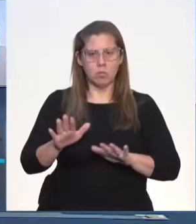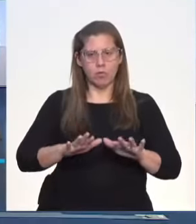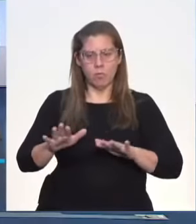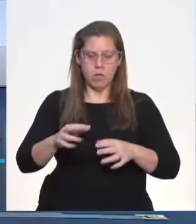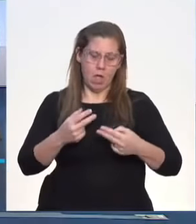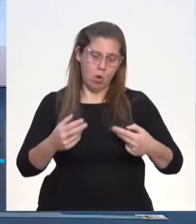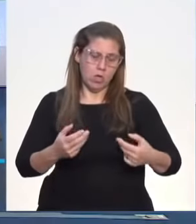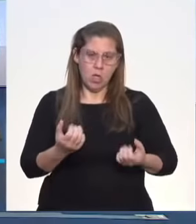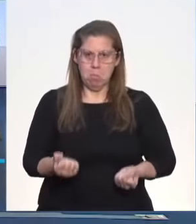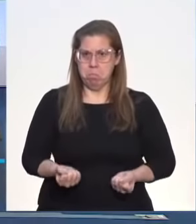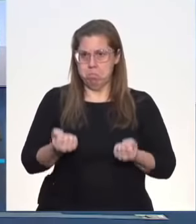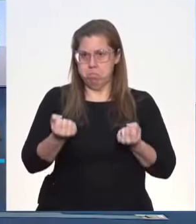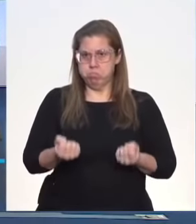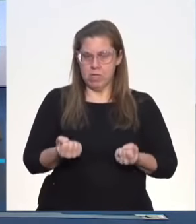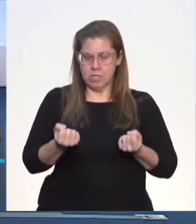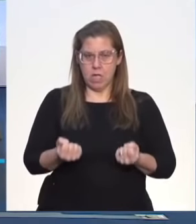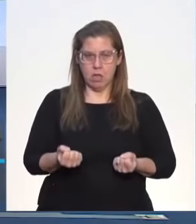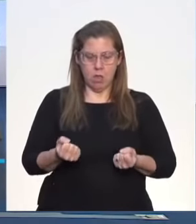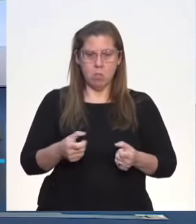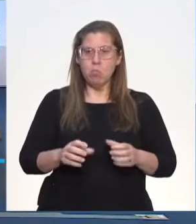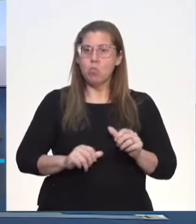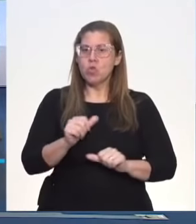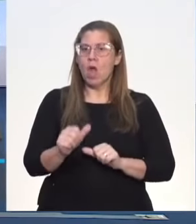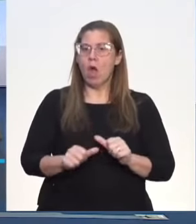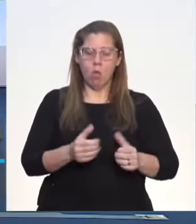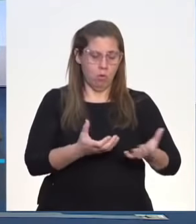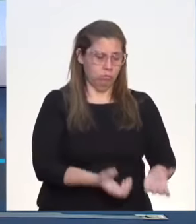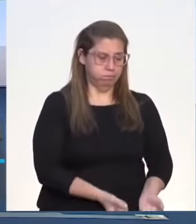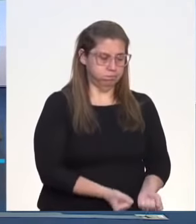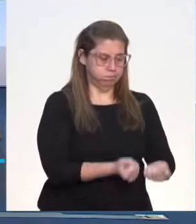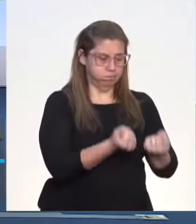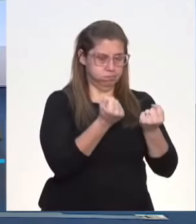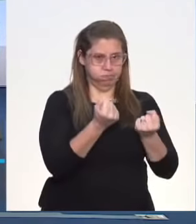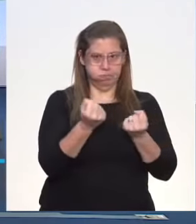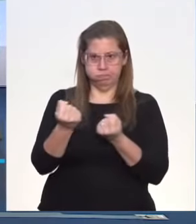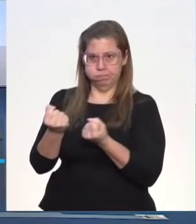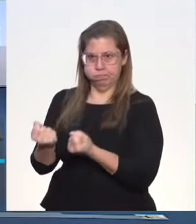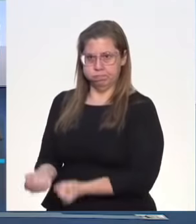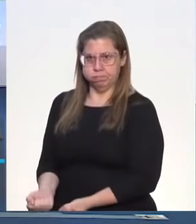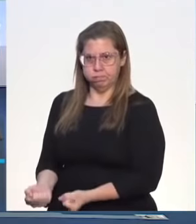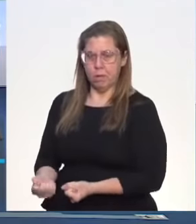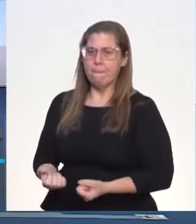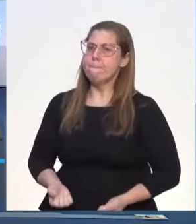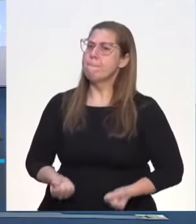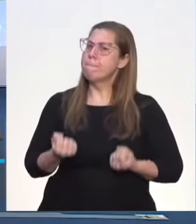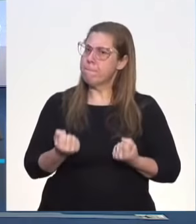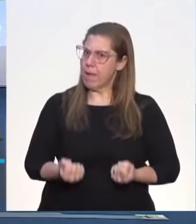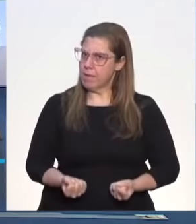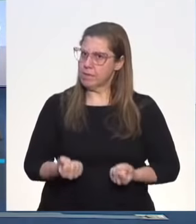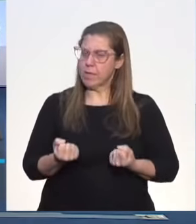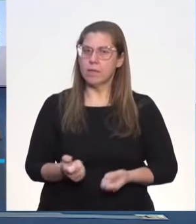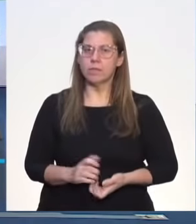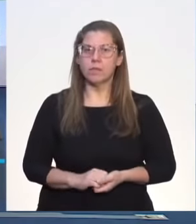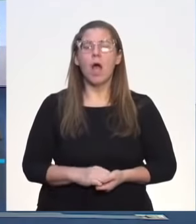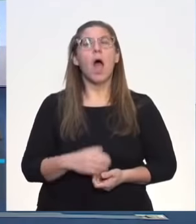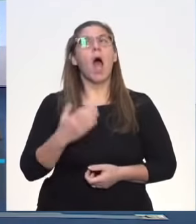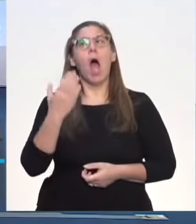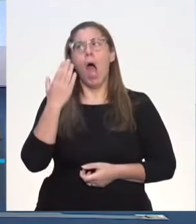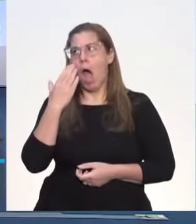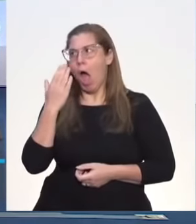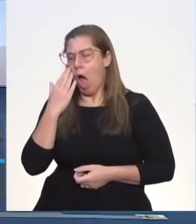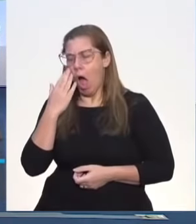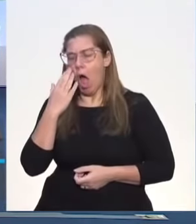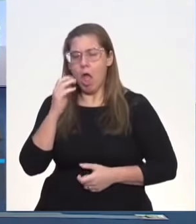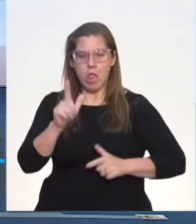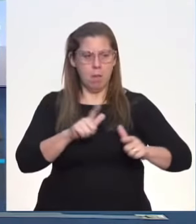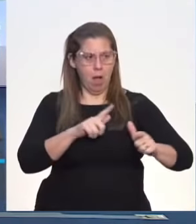movimentar coisas pesadas as a entender a Bruna ela é aluna da professora Patrícia Entendi então é para fazer um